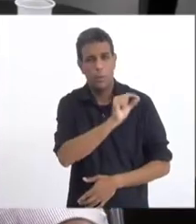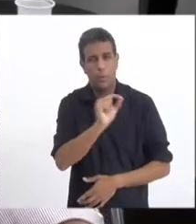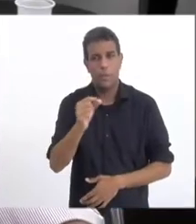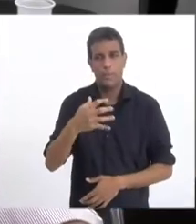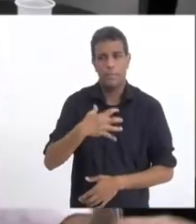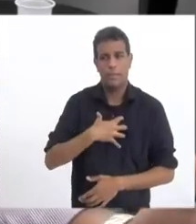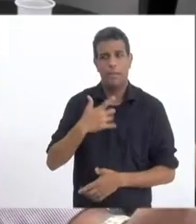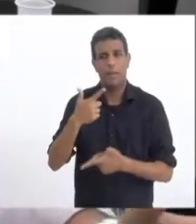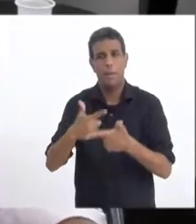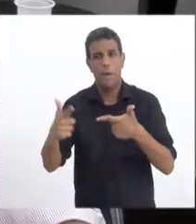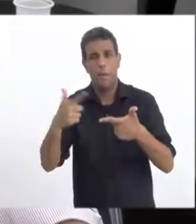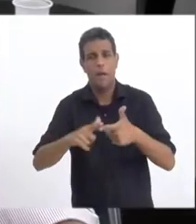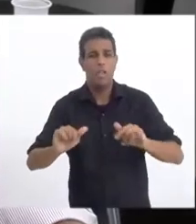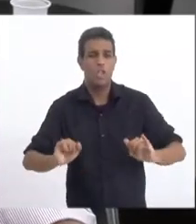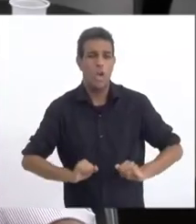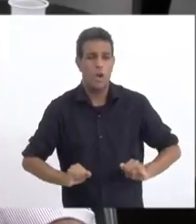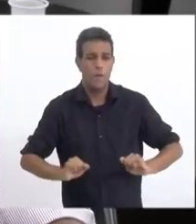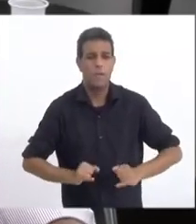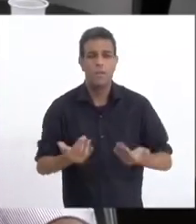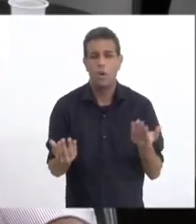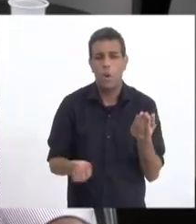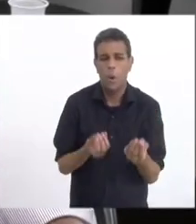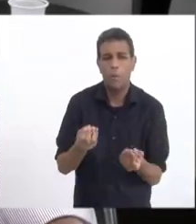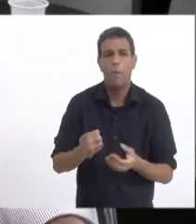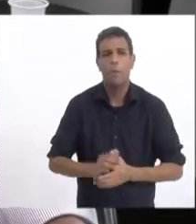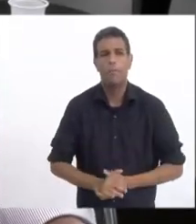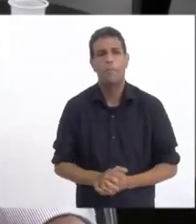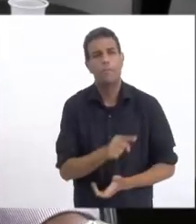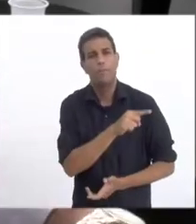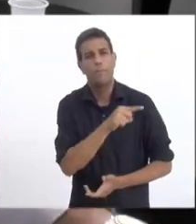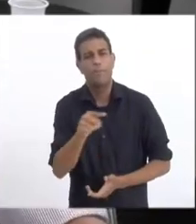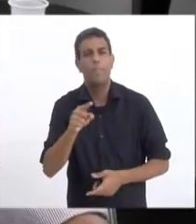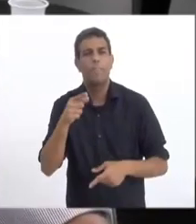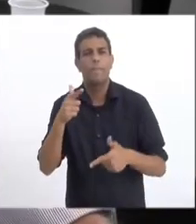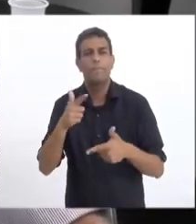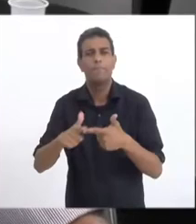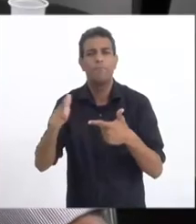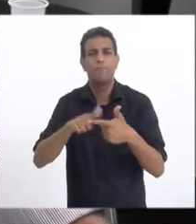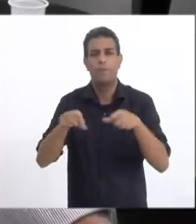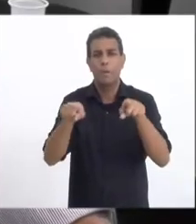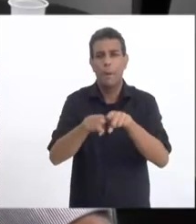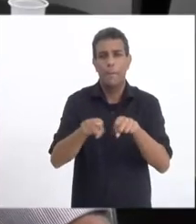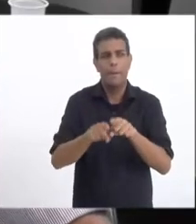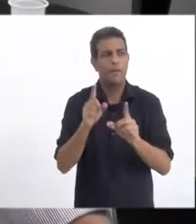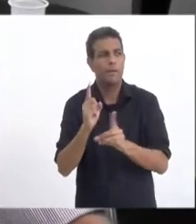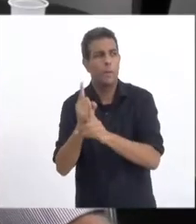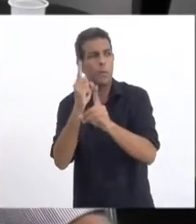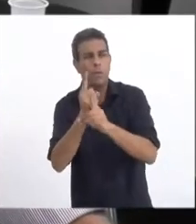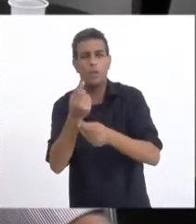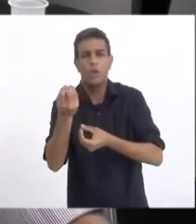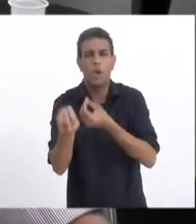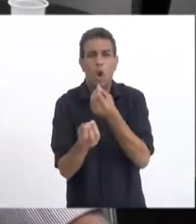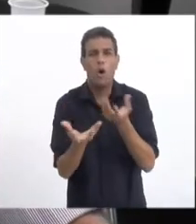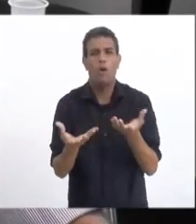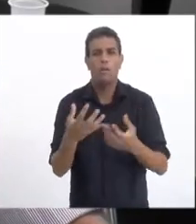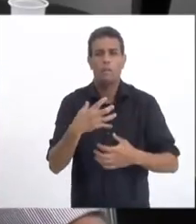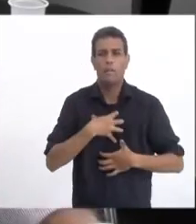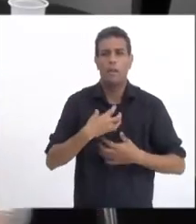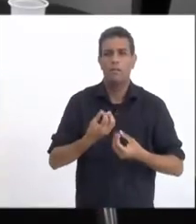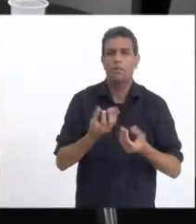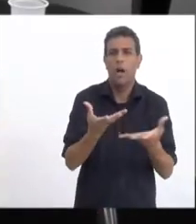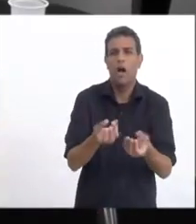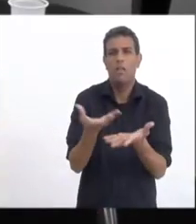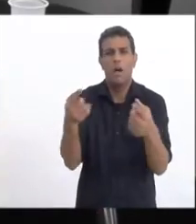químico passou, sofre, né? E o que ele passa a encontrar com a droga. Eu quero trazer